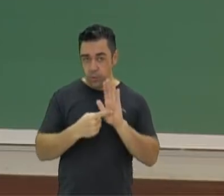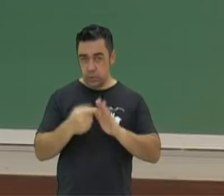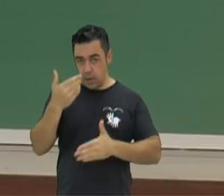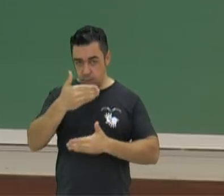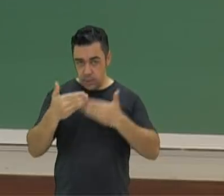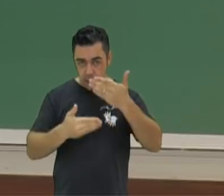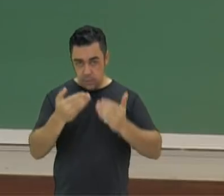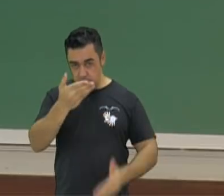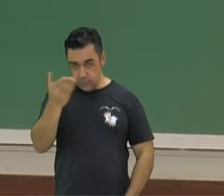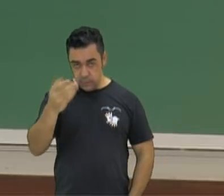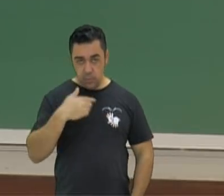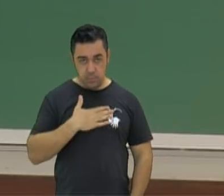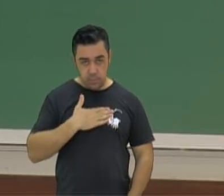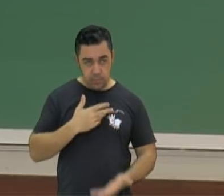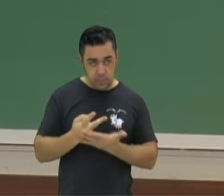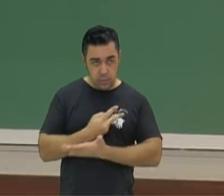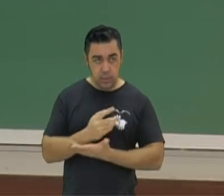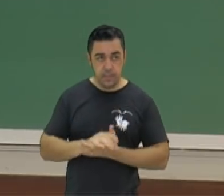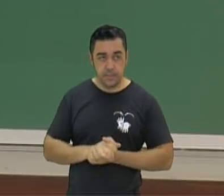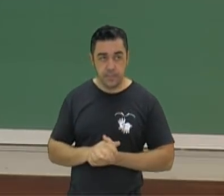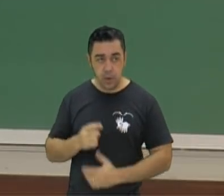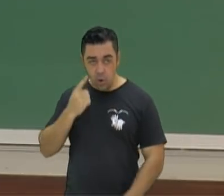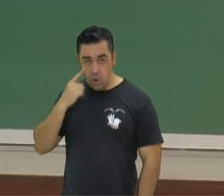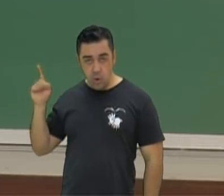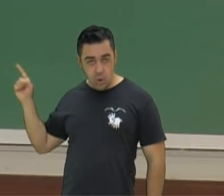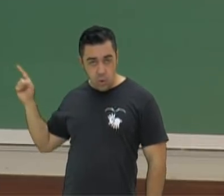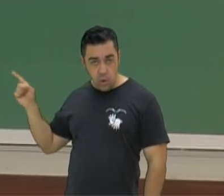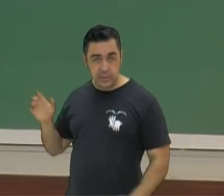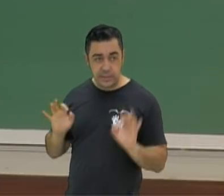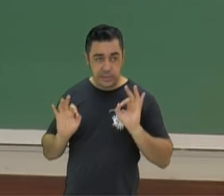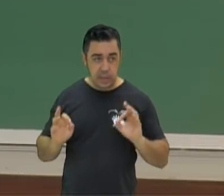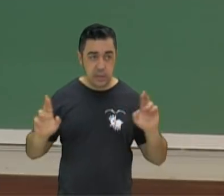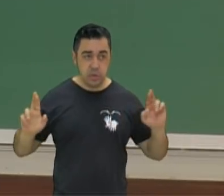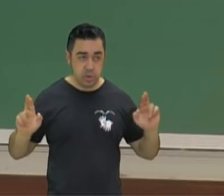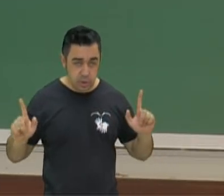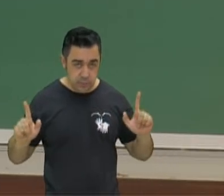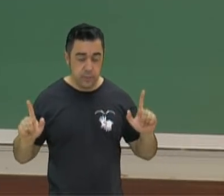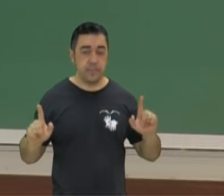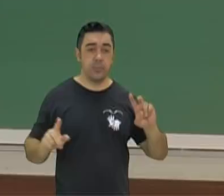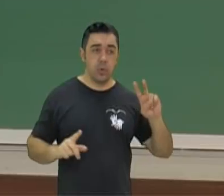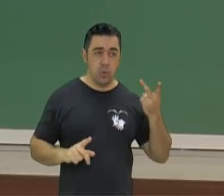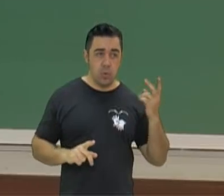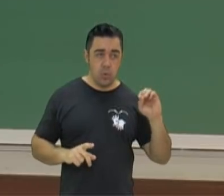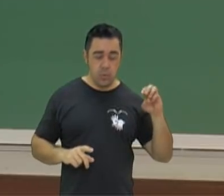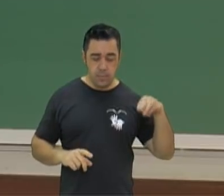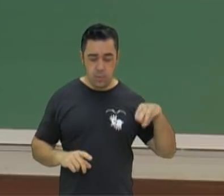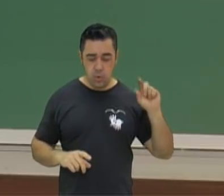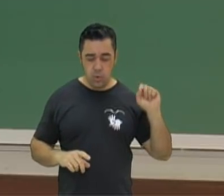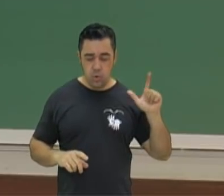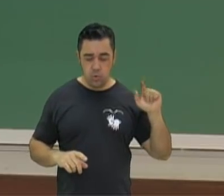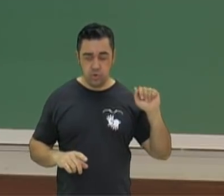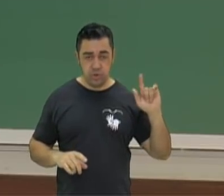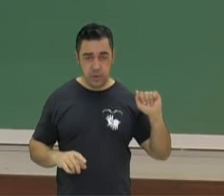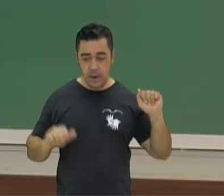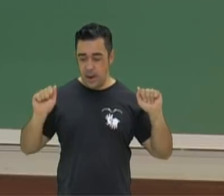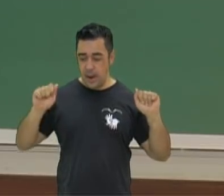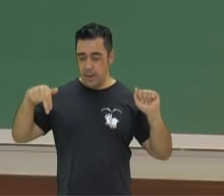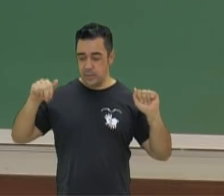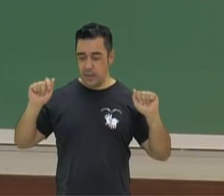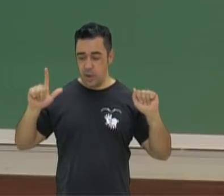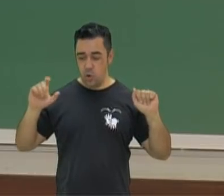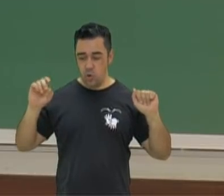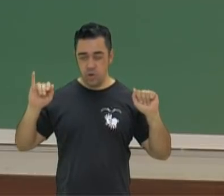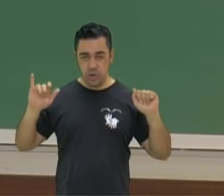No meu aqui apareceu com erro, tá? Mas aqui está escrito certinho para vocês, ó, a diferença entre homologia e analogia,